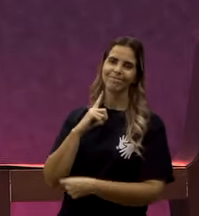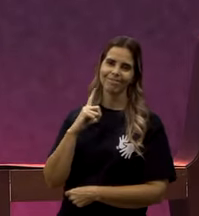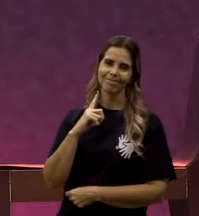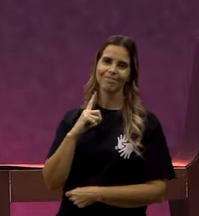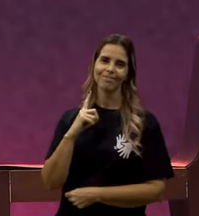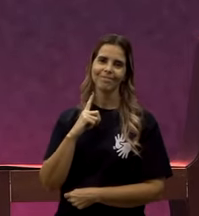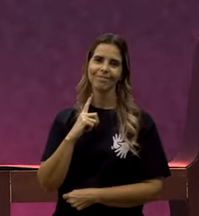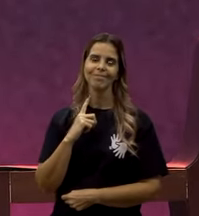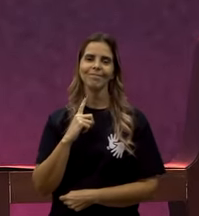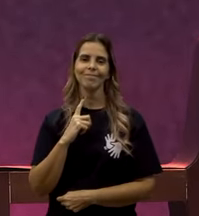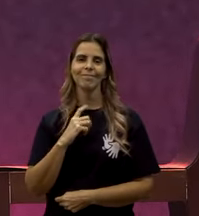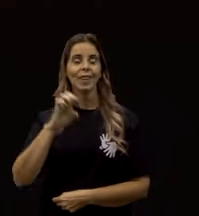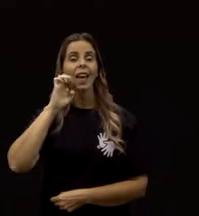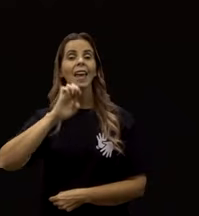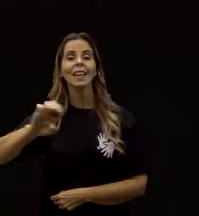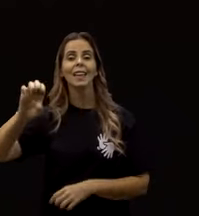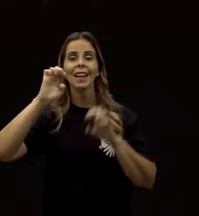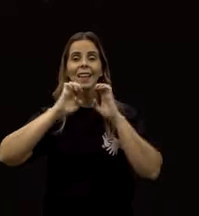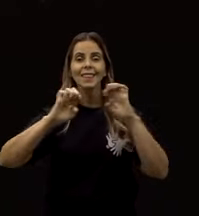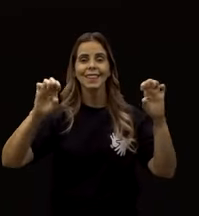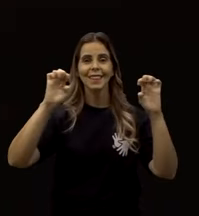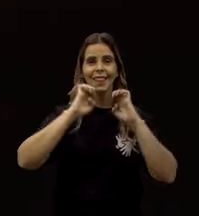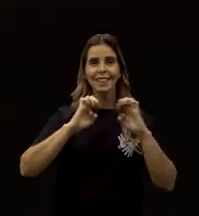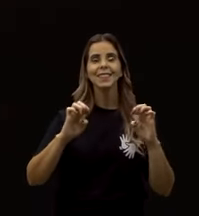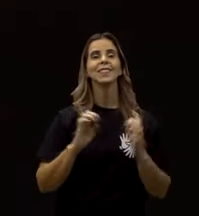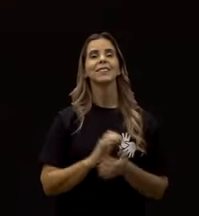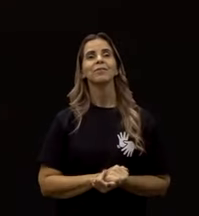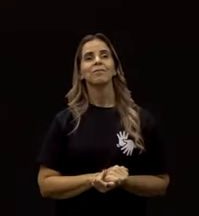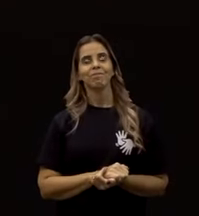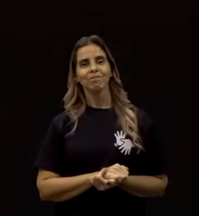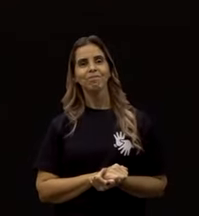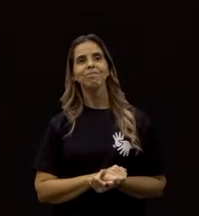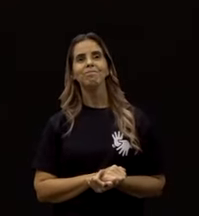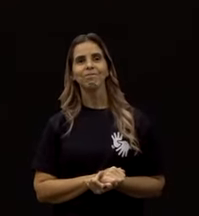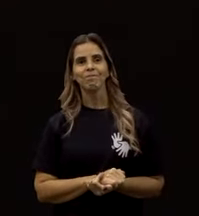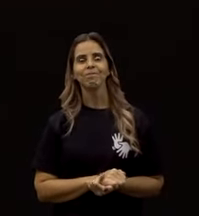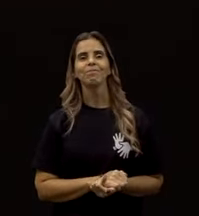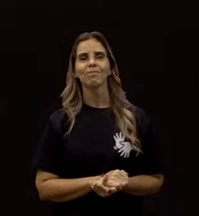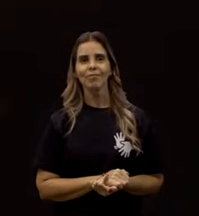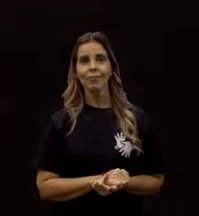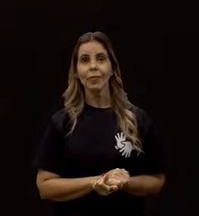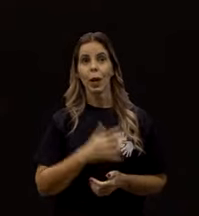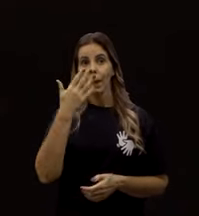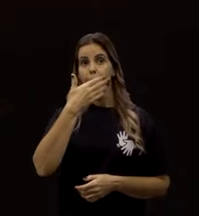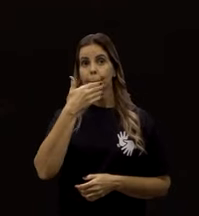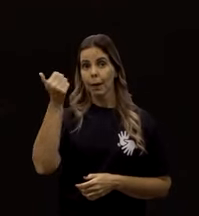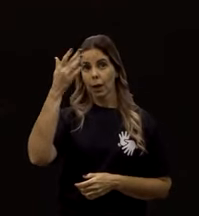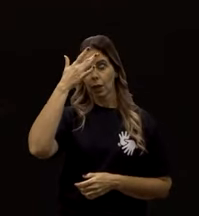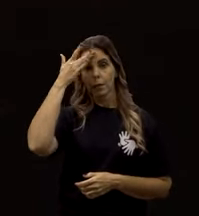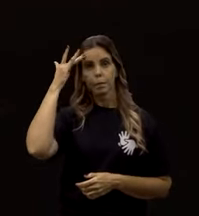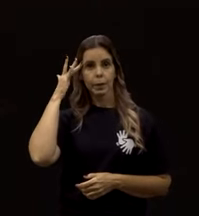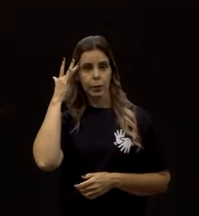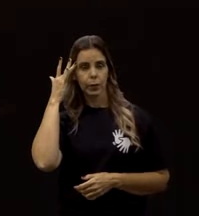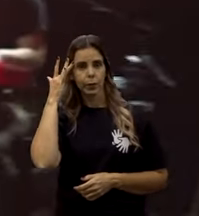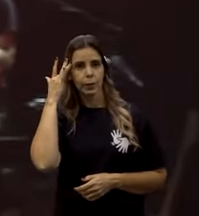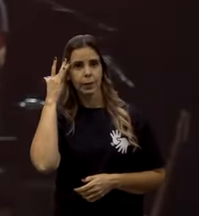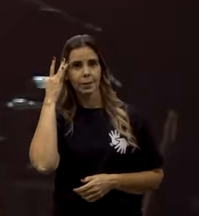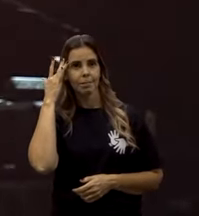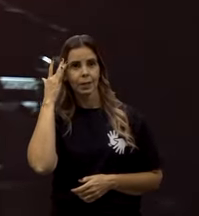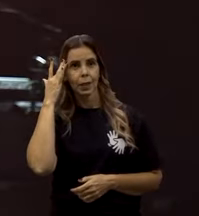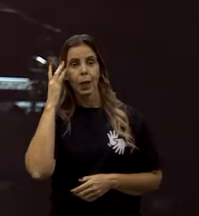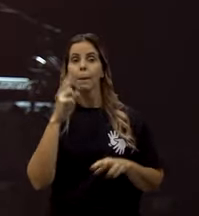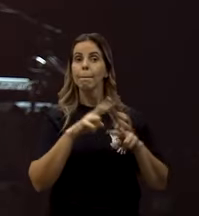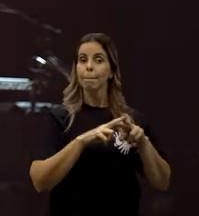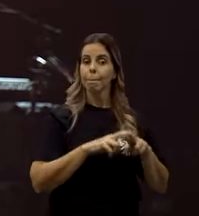Versículo 8 diz é melhor o fim das coisas do que o princípio é melhor o paciente do que o arrogante amigo preste bem atenção no que eu vou te